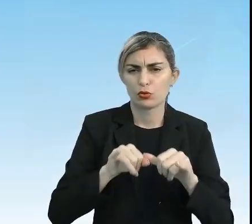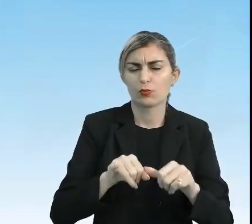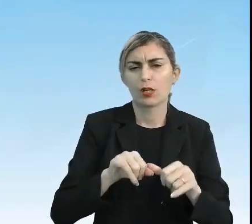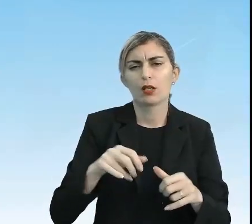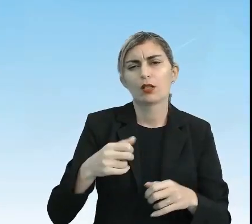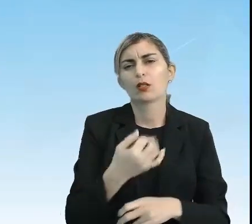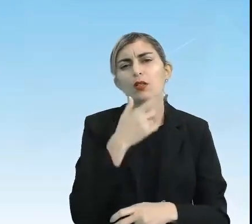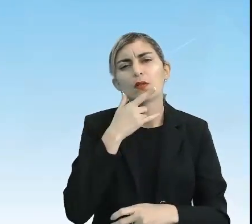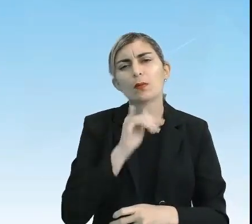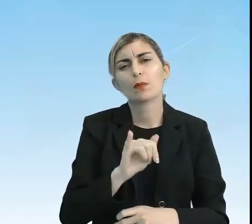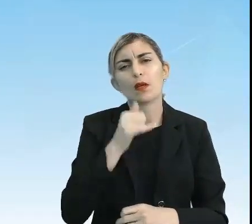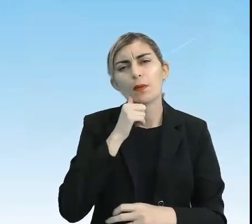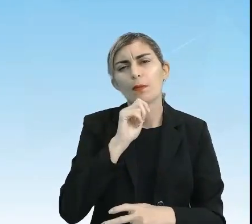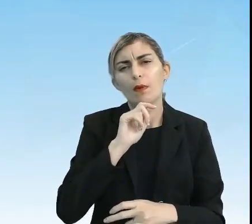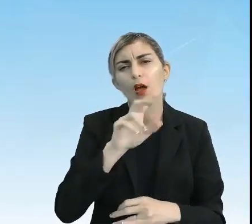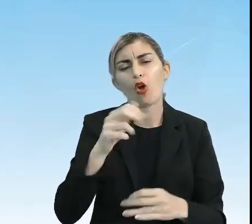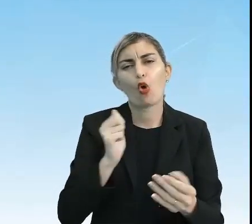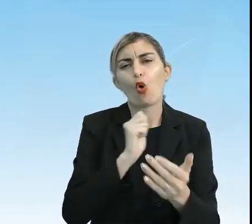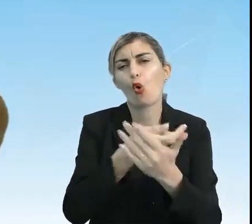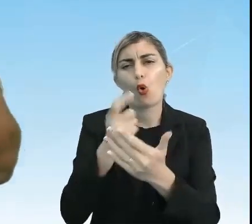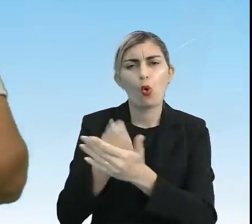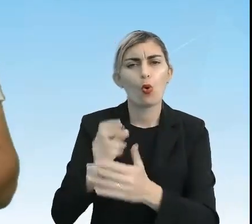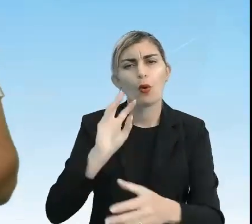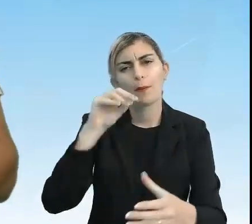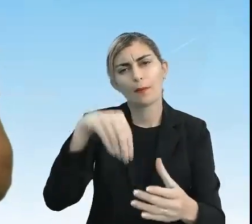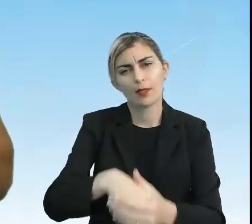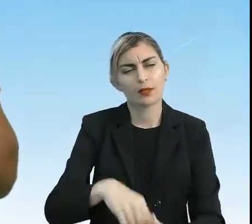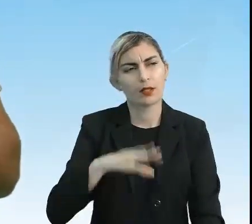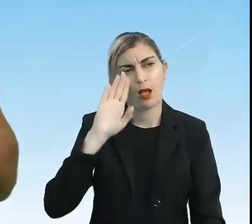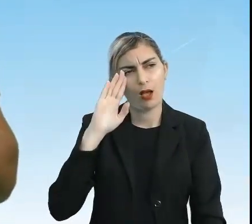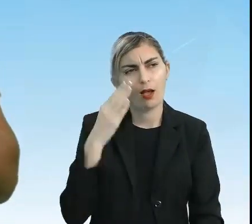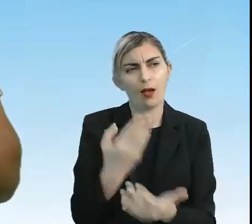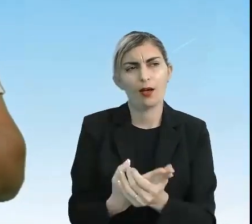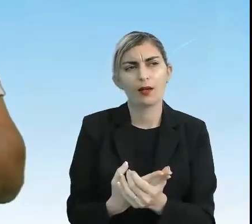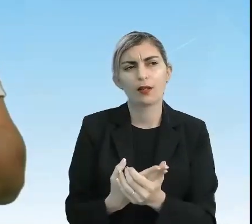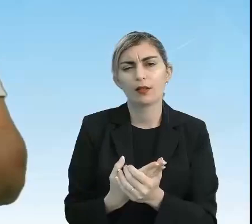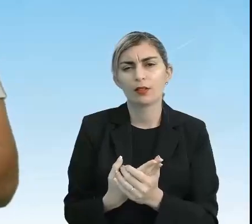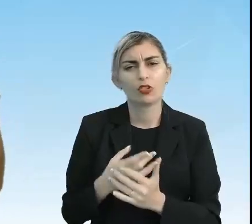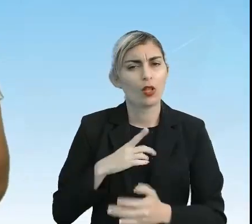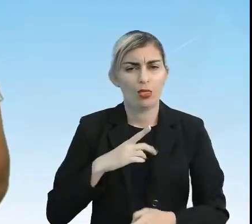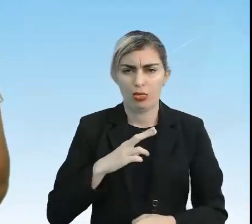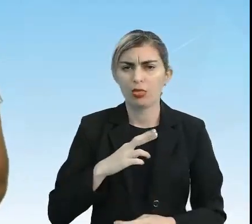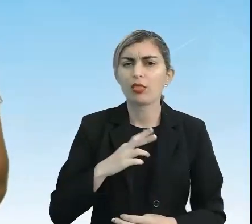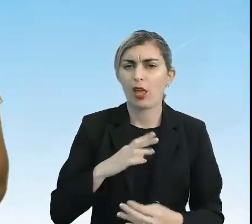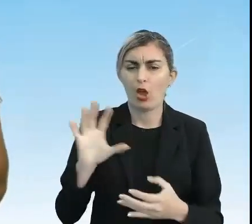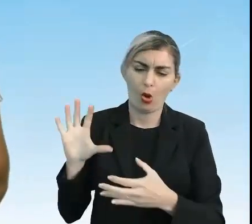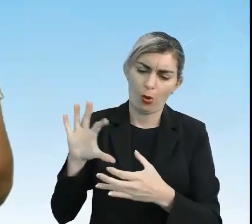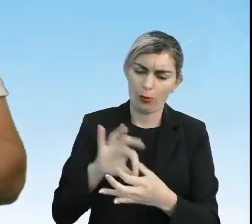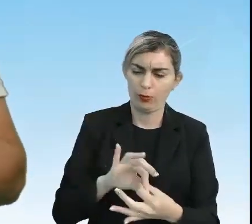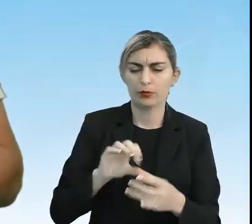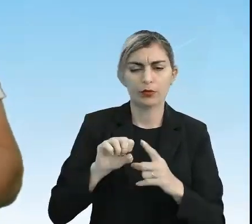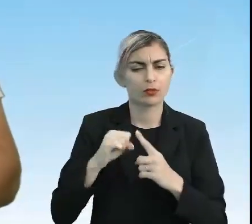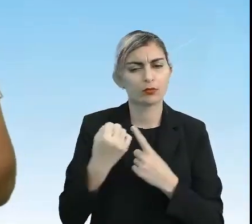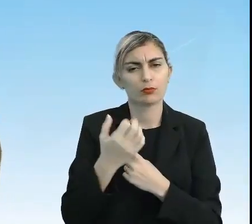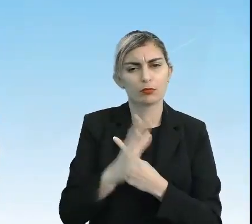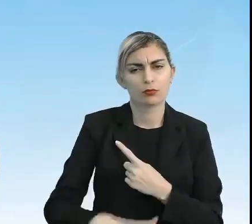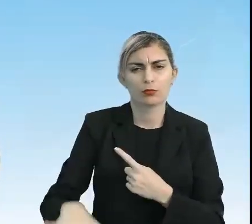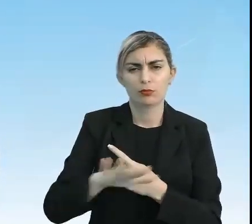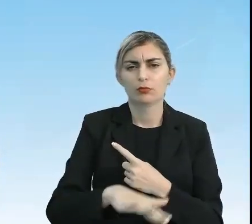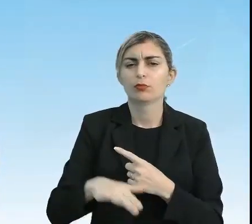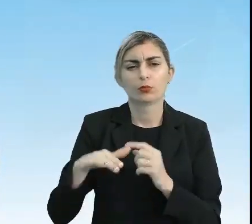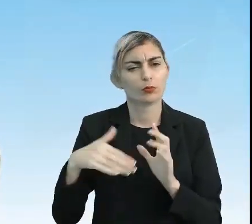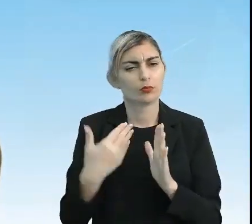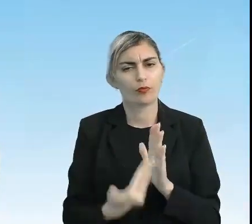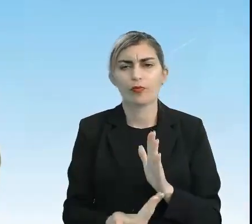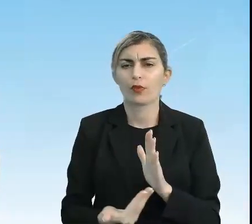os pais faziam compras lá dentro. Então, eu acredito que existe um contexto social com uma